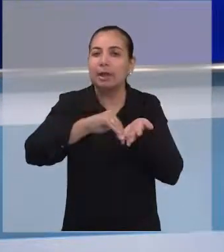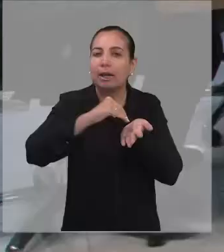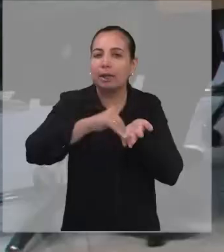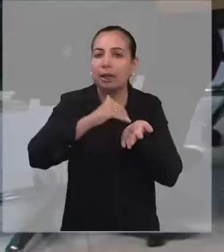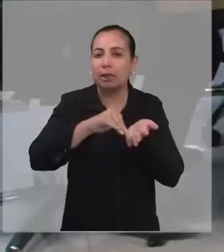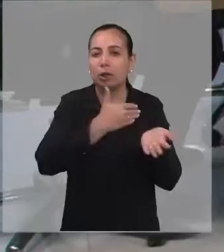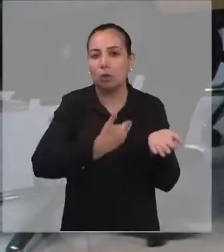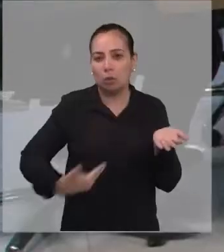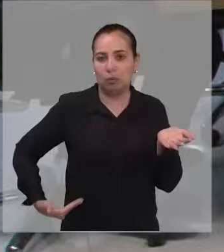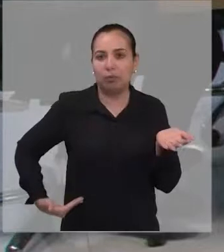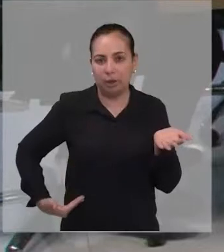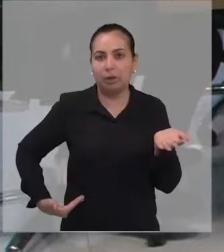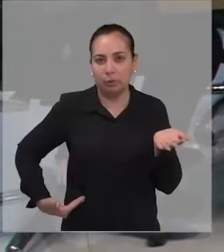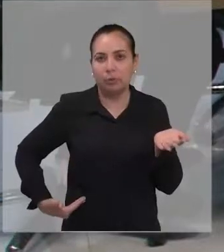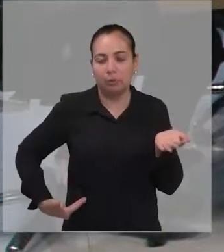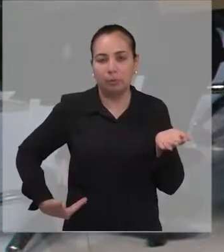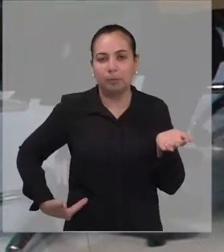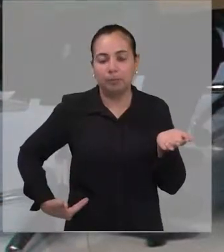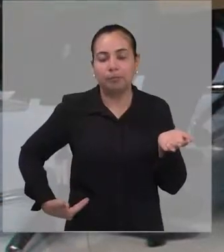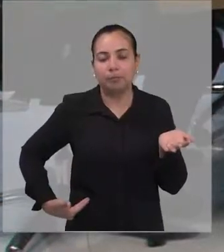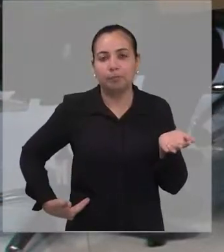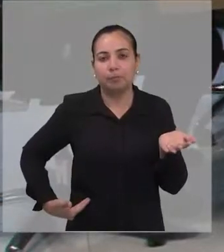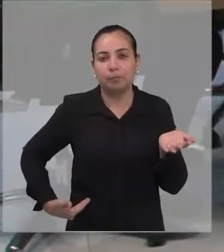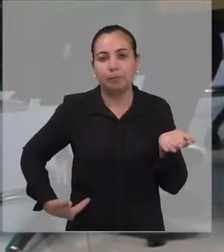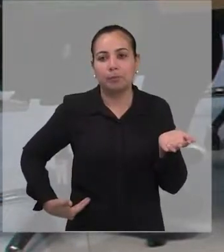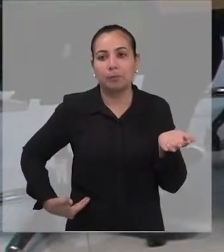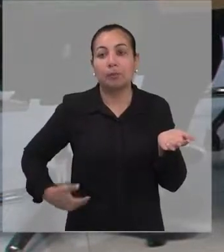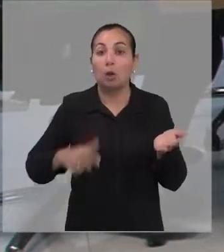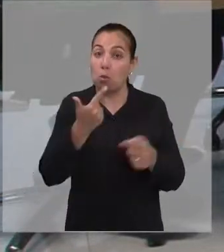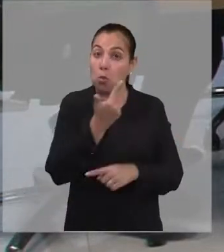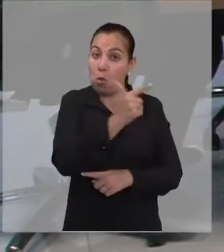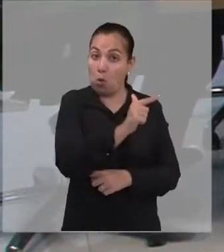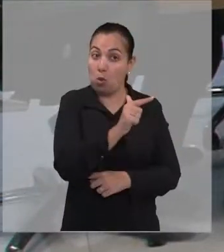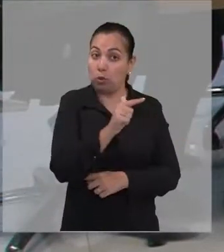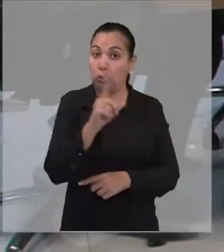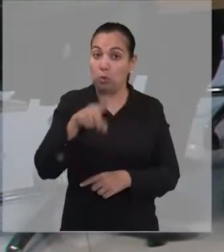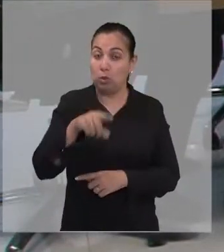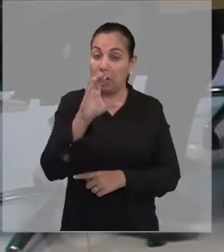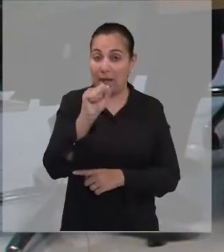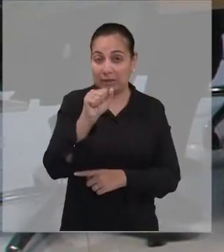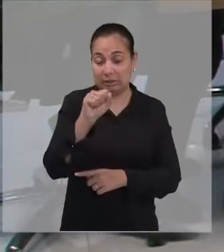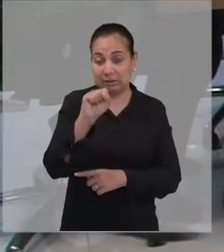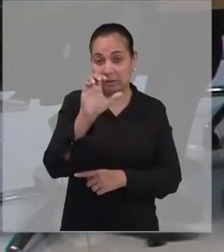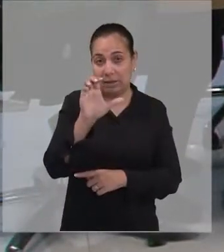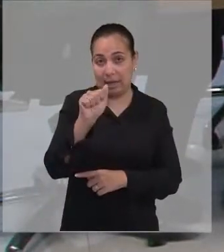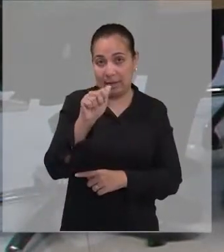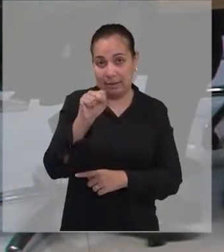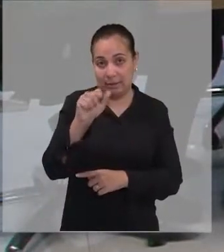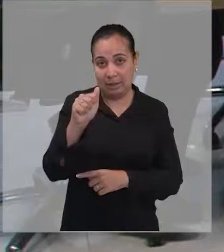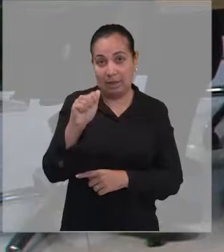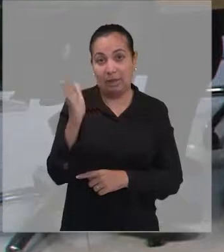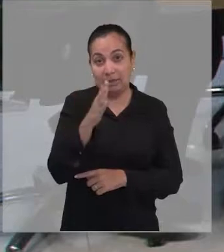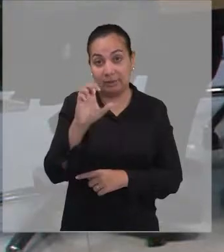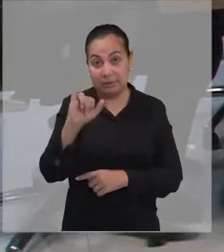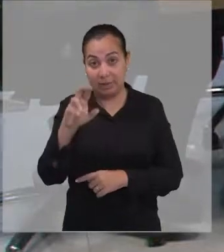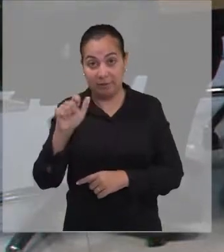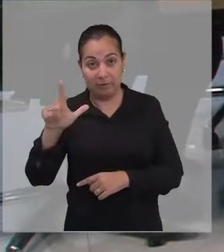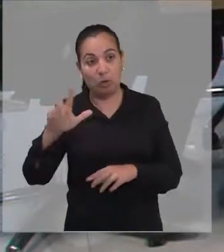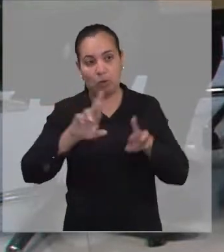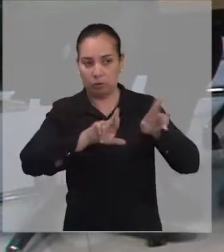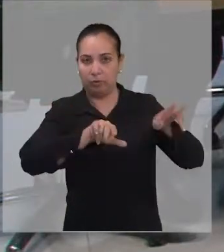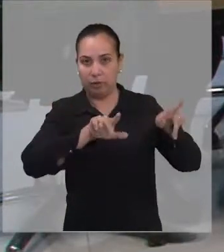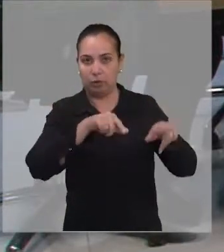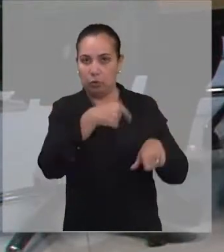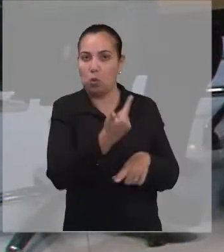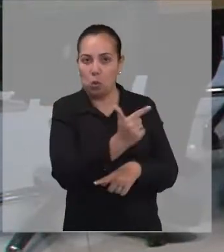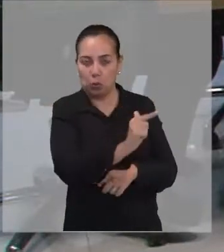Secretaria de Governo. Na Casa Civil é o Lorenzetti. O Lorenzetti. Eles mudam o nome todo. O que é que isso, professor